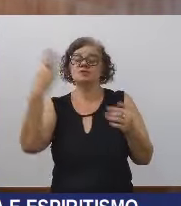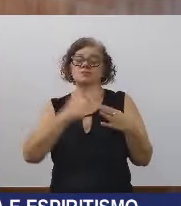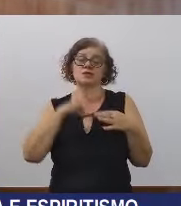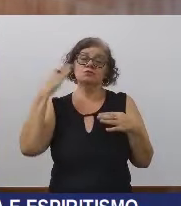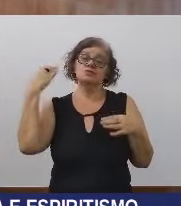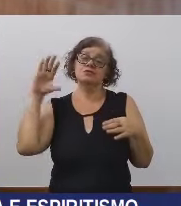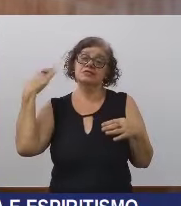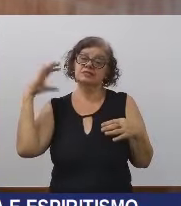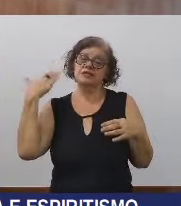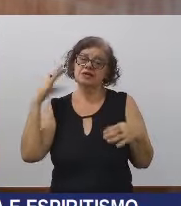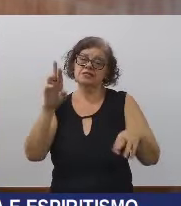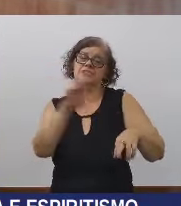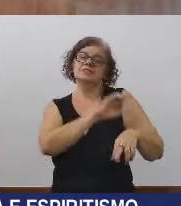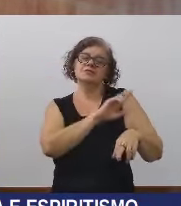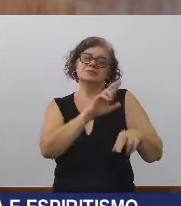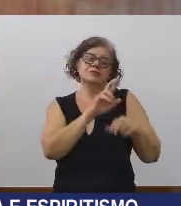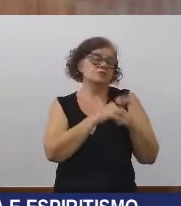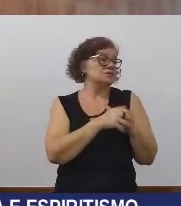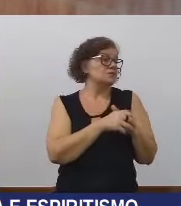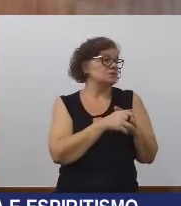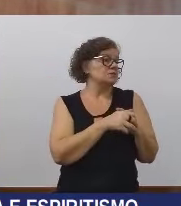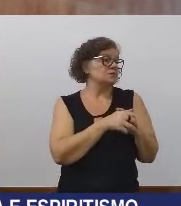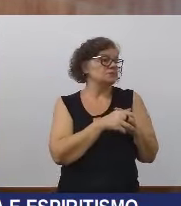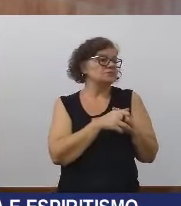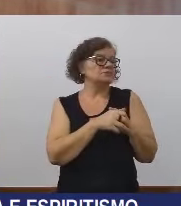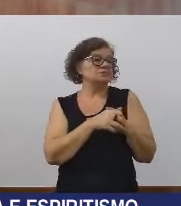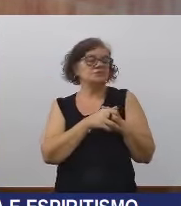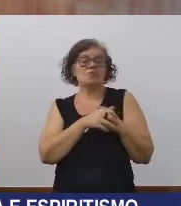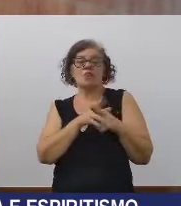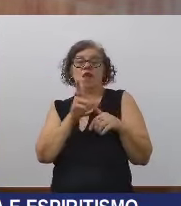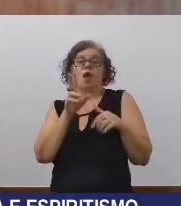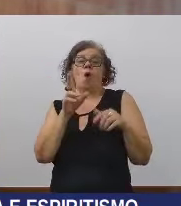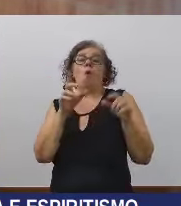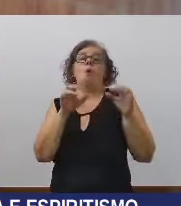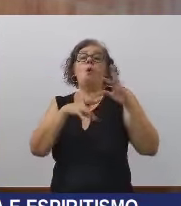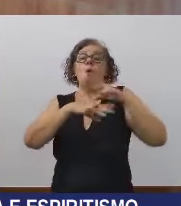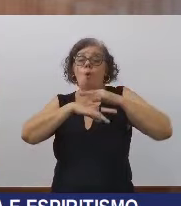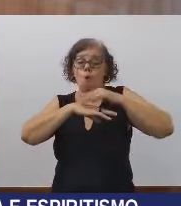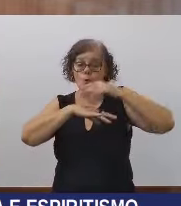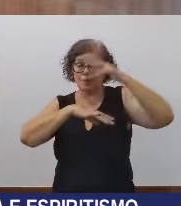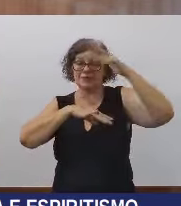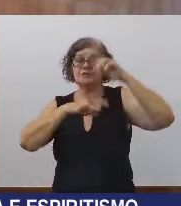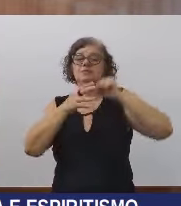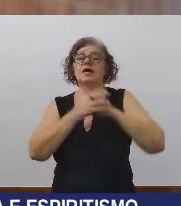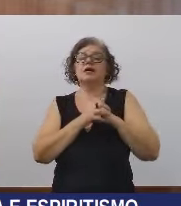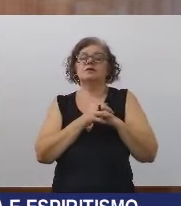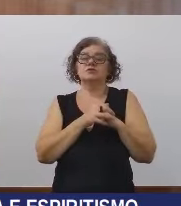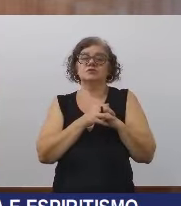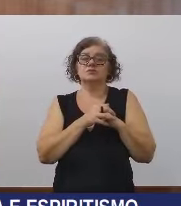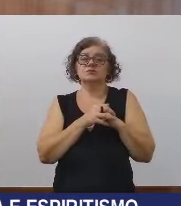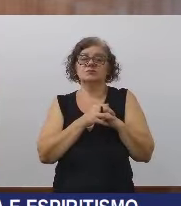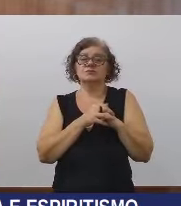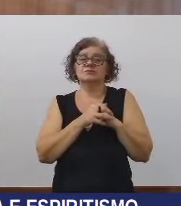Ciência e Espiritismo, o matemático, com